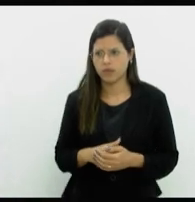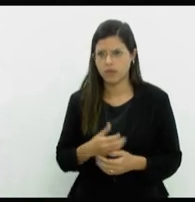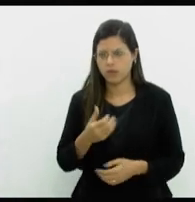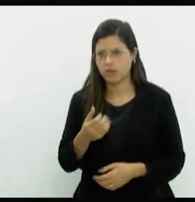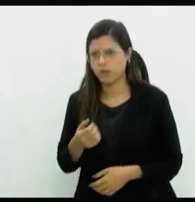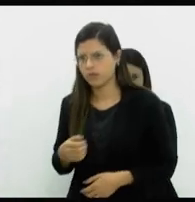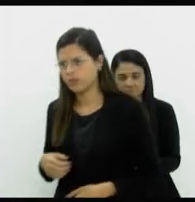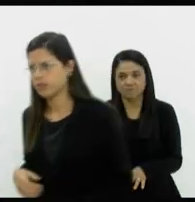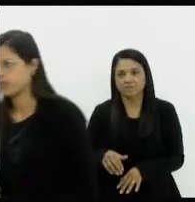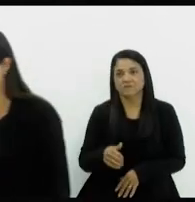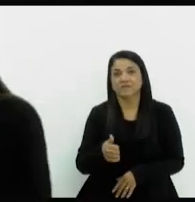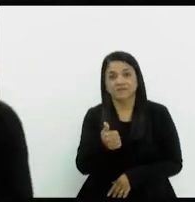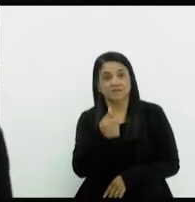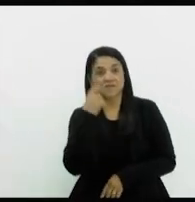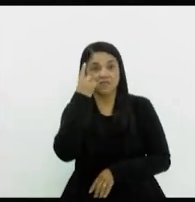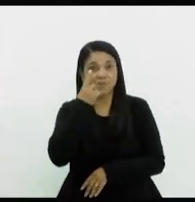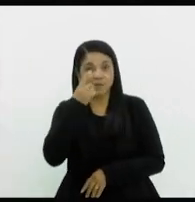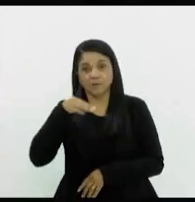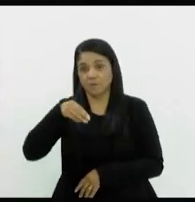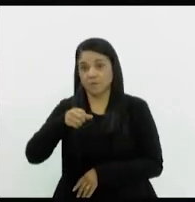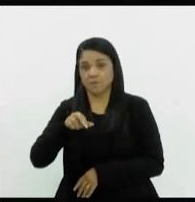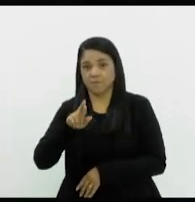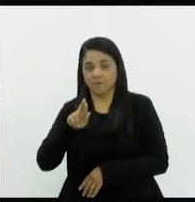71º deputado Marquinho.